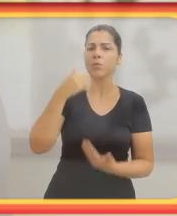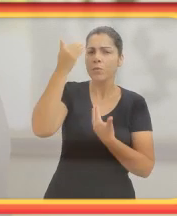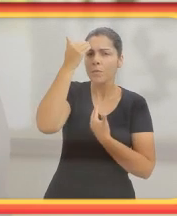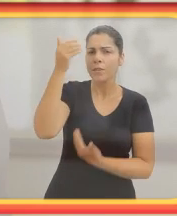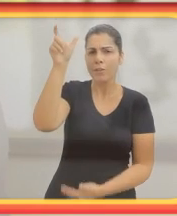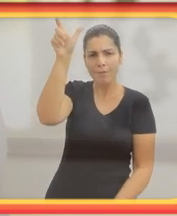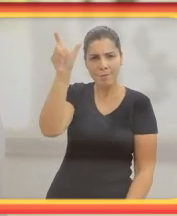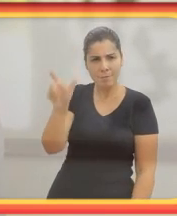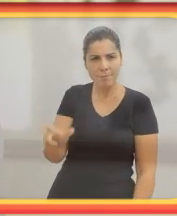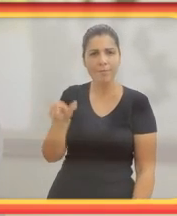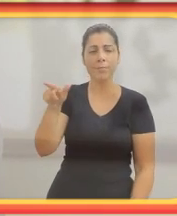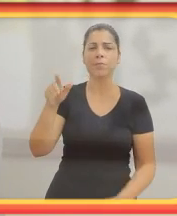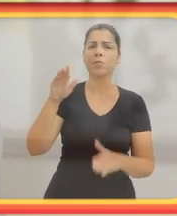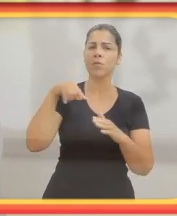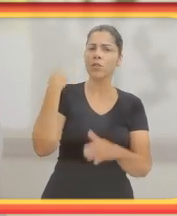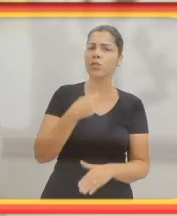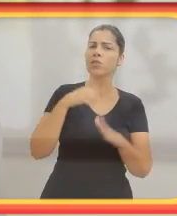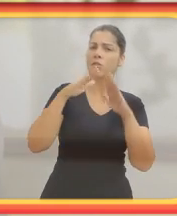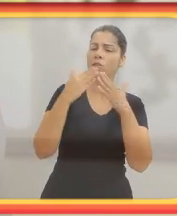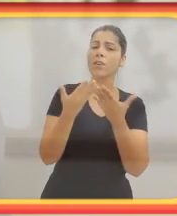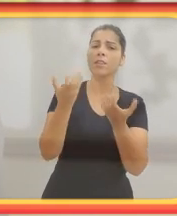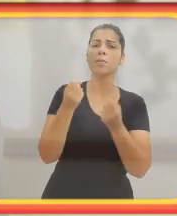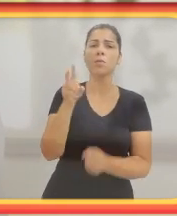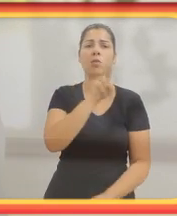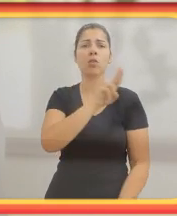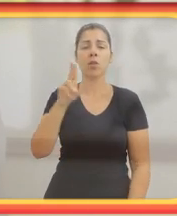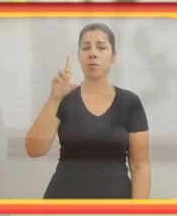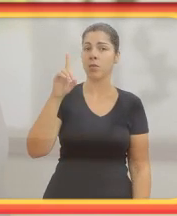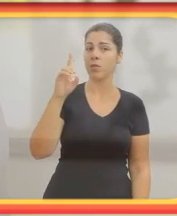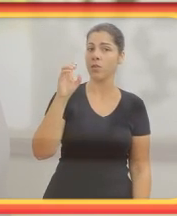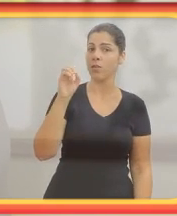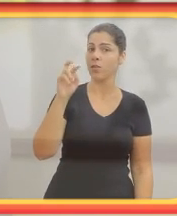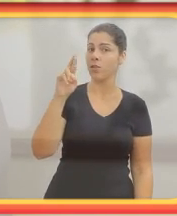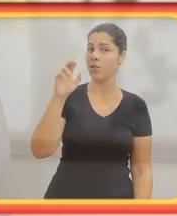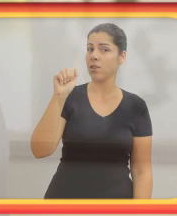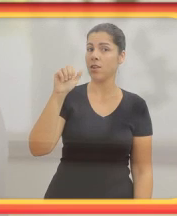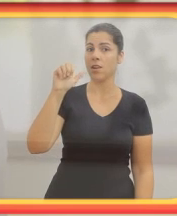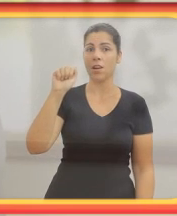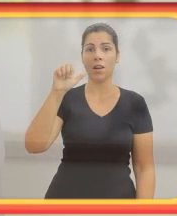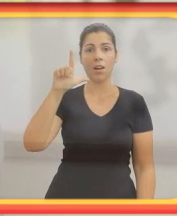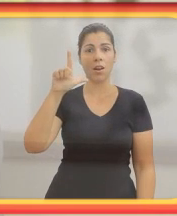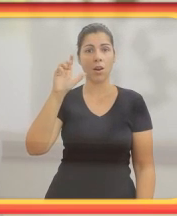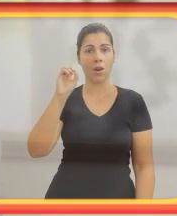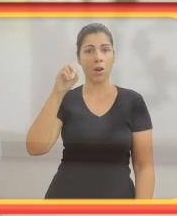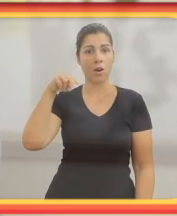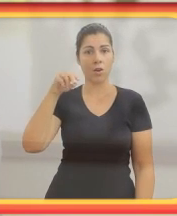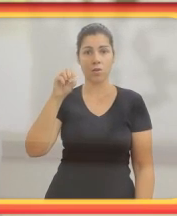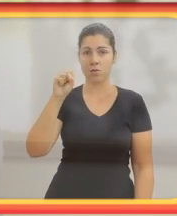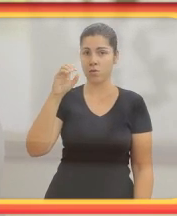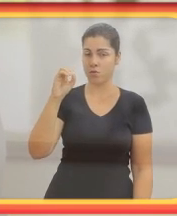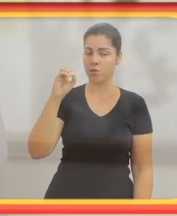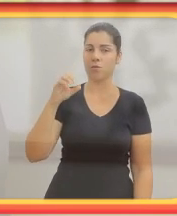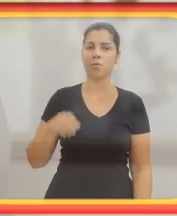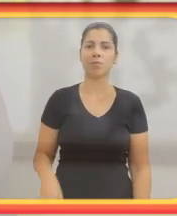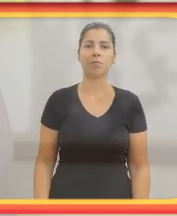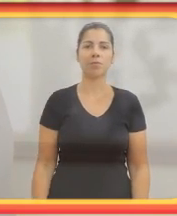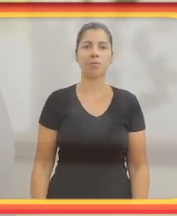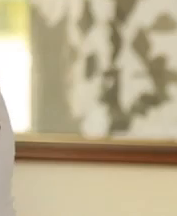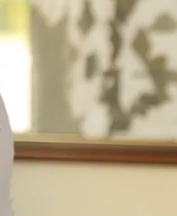às crianças cubanas, fundamentalmente. Enfim, em homenagem a ela, a nossa escola recebeu o nome Dora